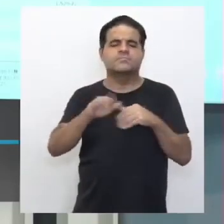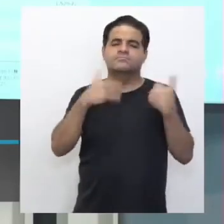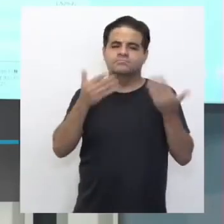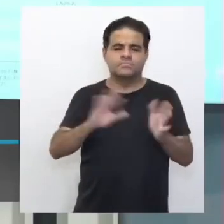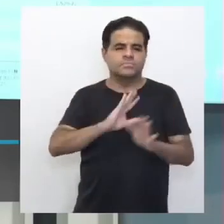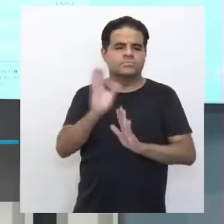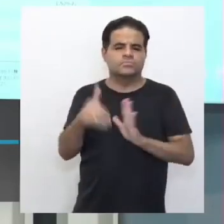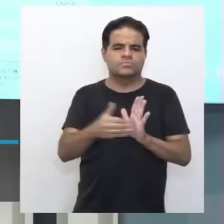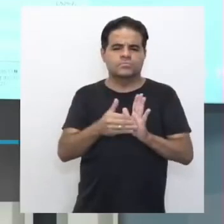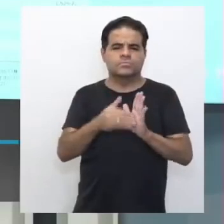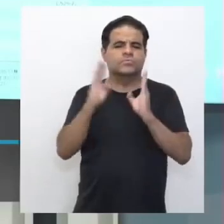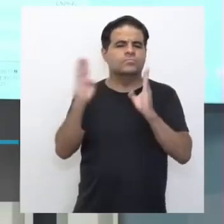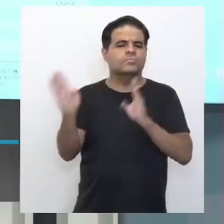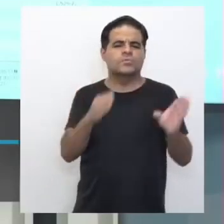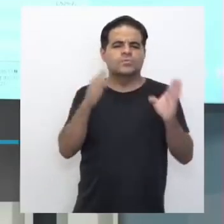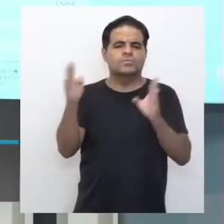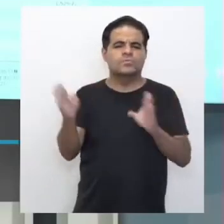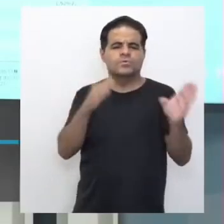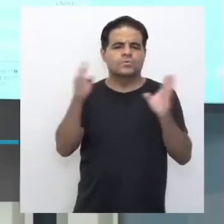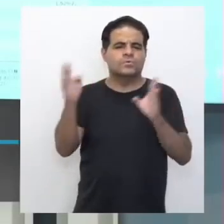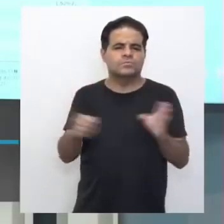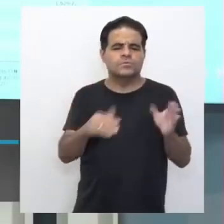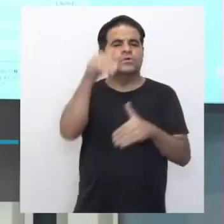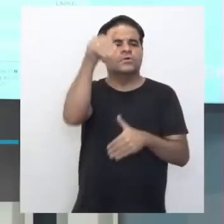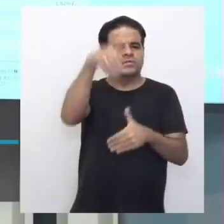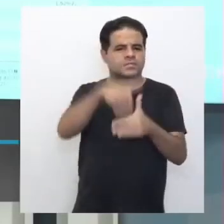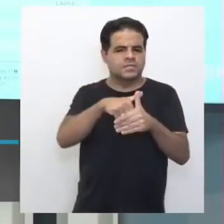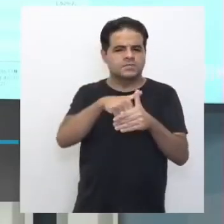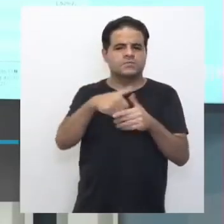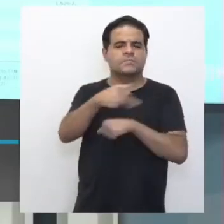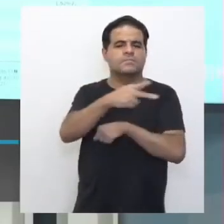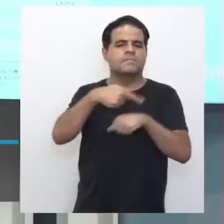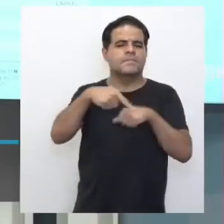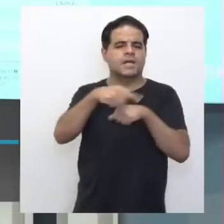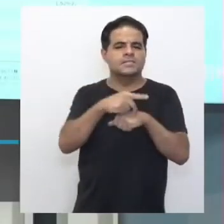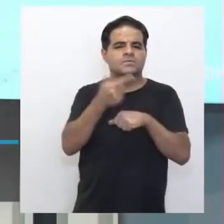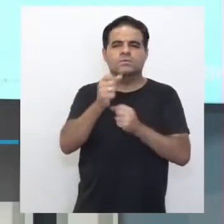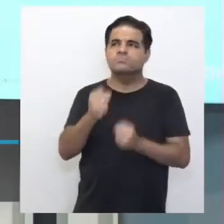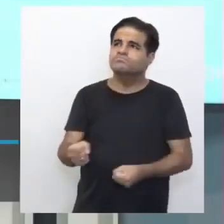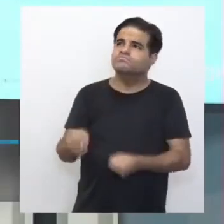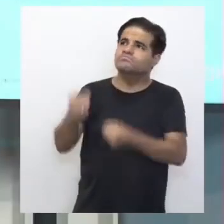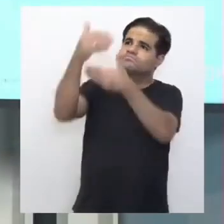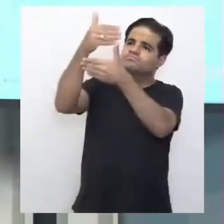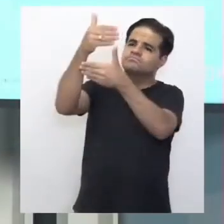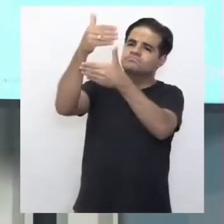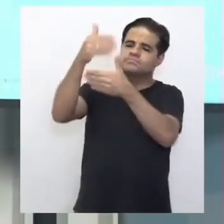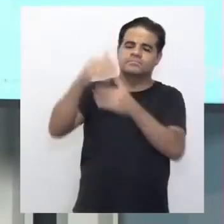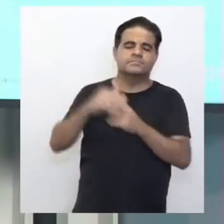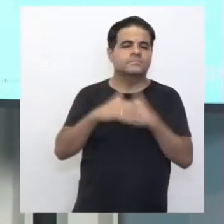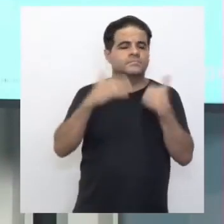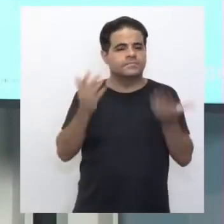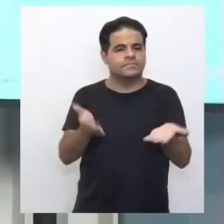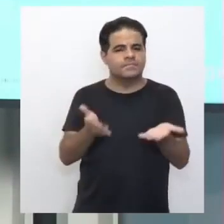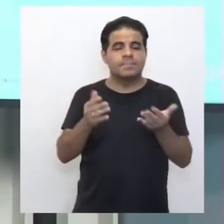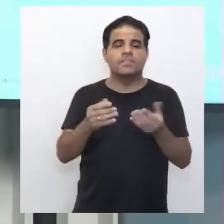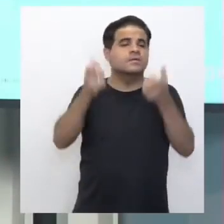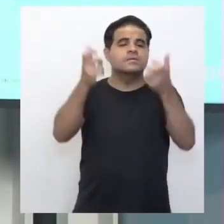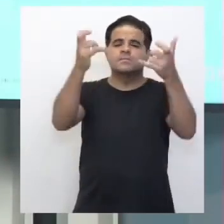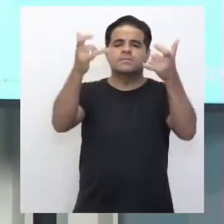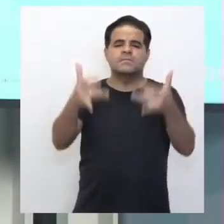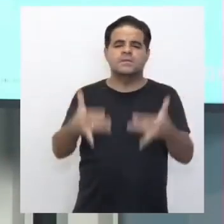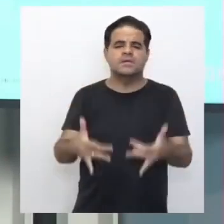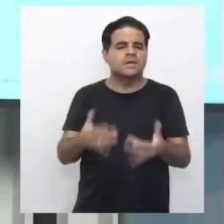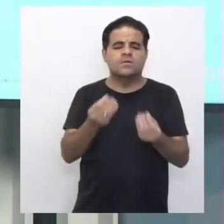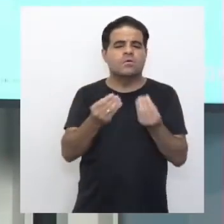toda a produção feita dentro do país, tá ok? Na próxima tela aí nós vamos ver aí um vídeo, né, que fala aí sobre como é